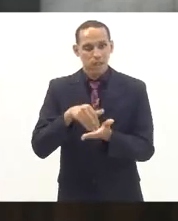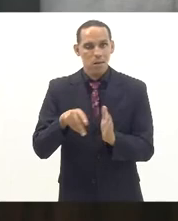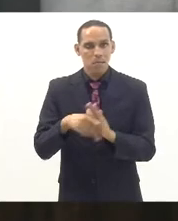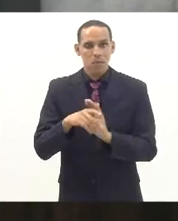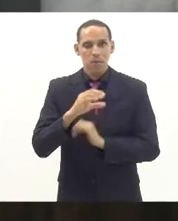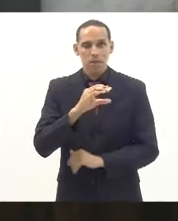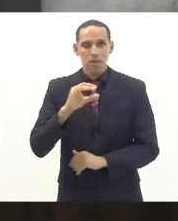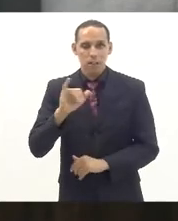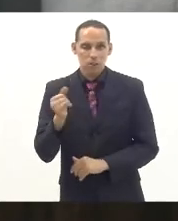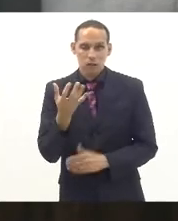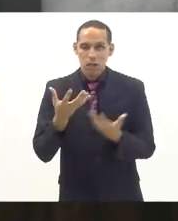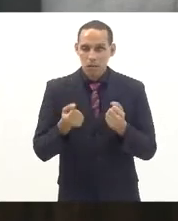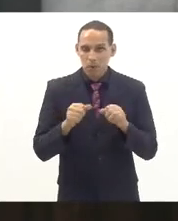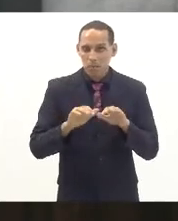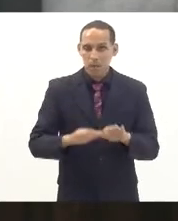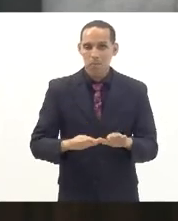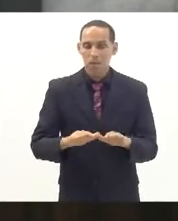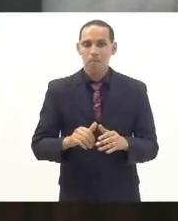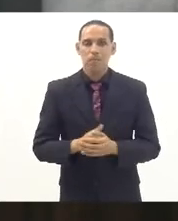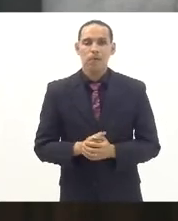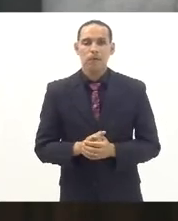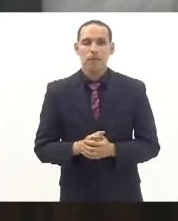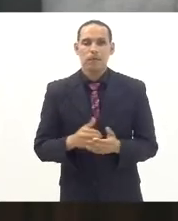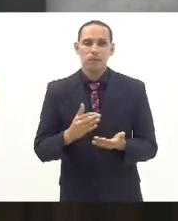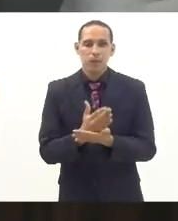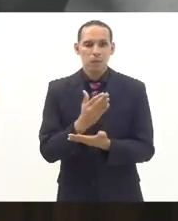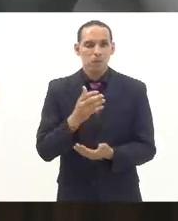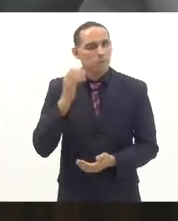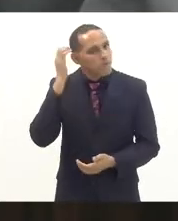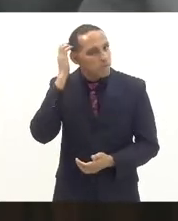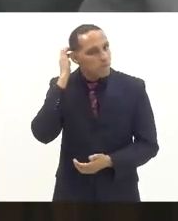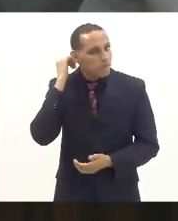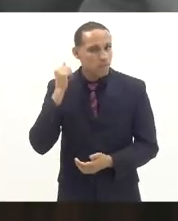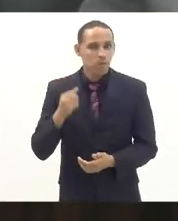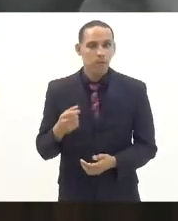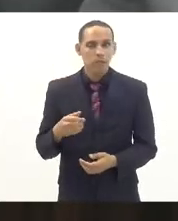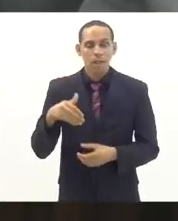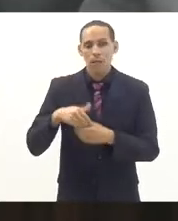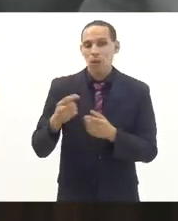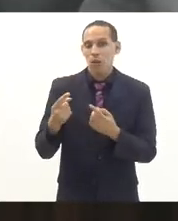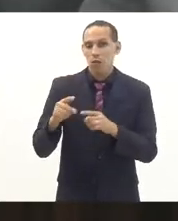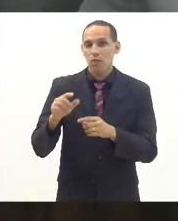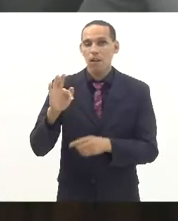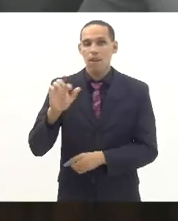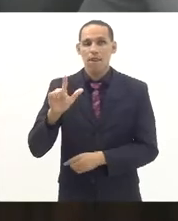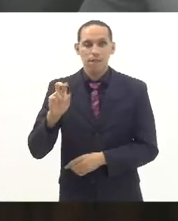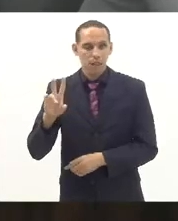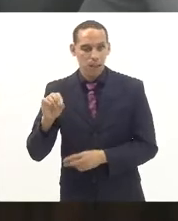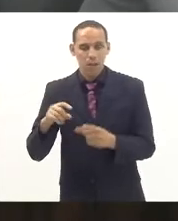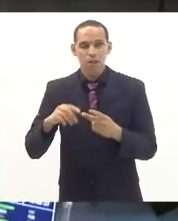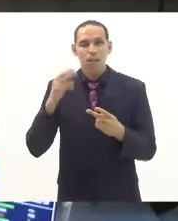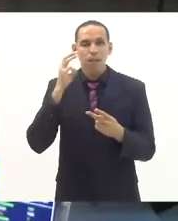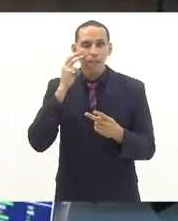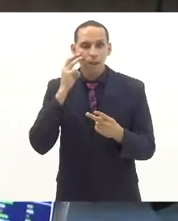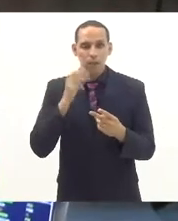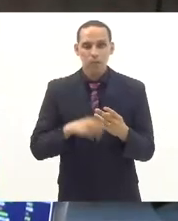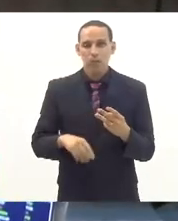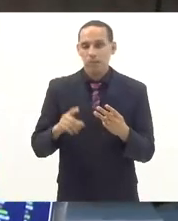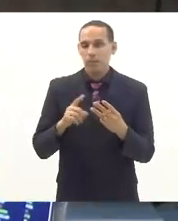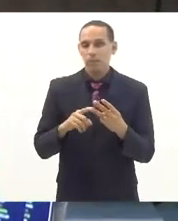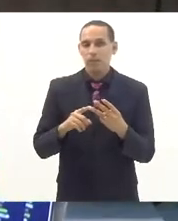da ccj sou de que aprovam permaneçam Como estão aprovada com voto contrário o deputado Flávio serafini waldeck carneiro